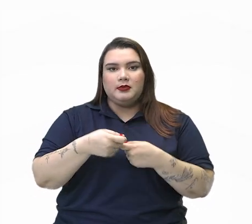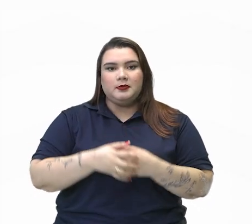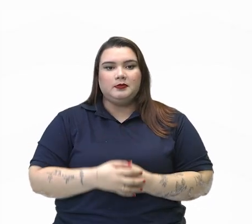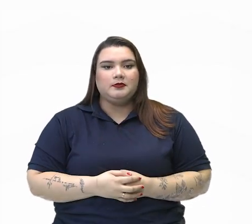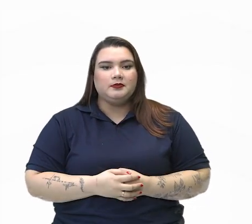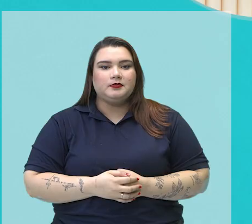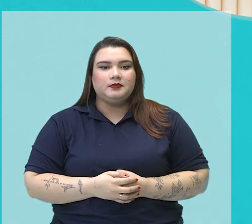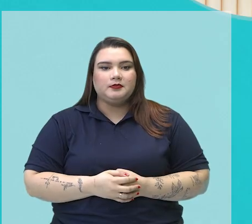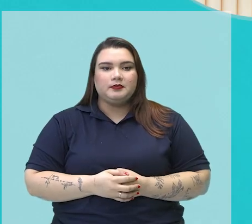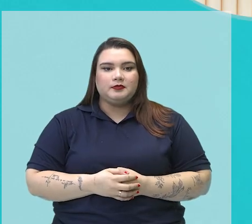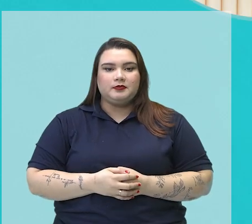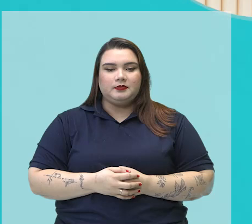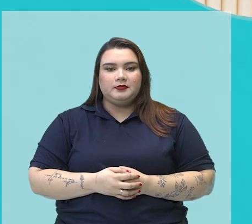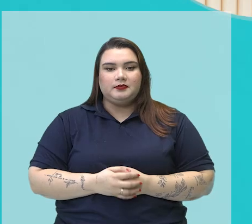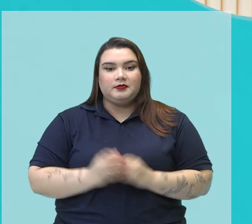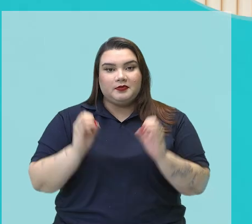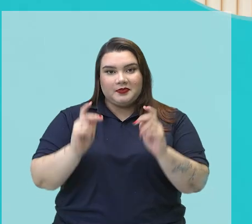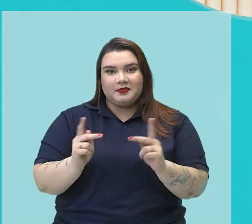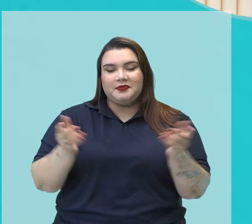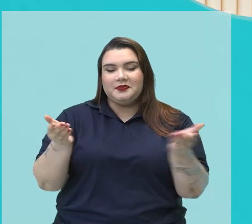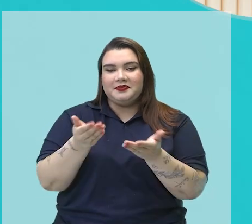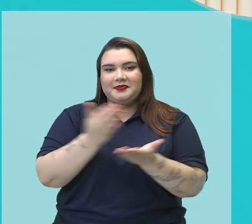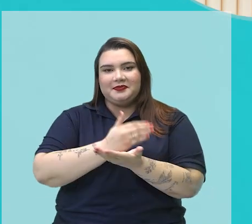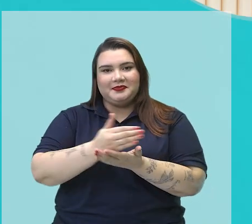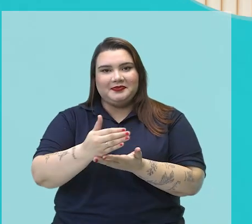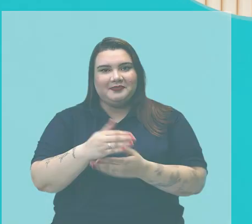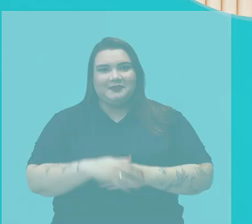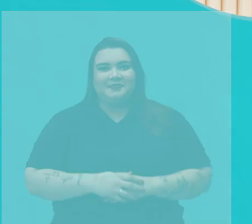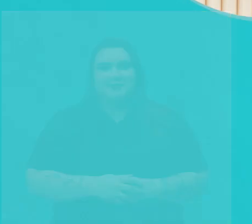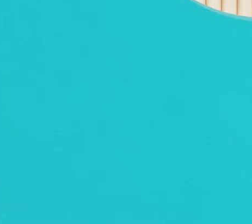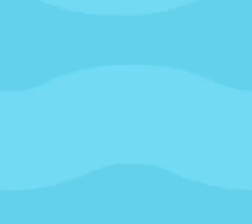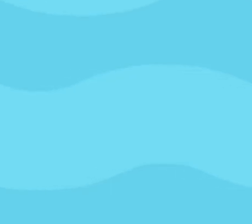econômica. E vamos dar início à nossa aula.